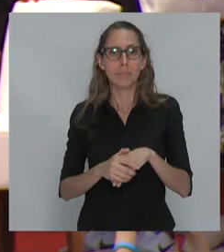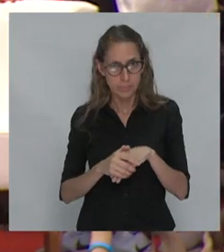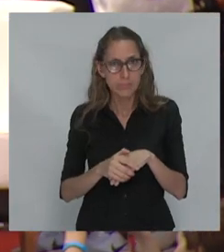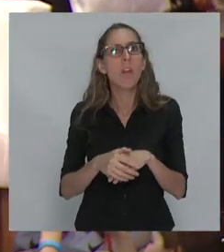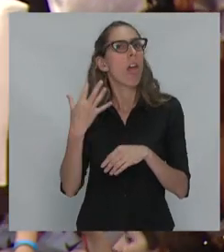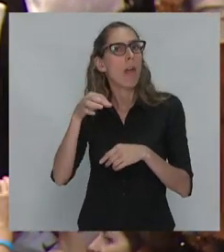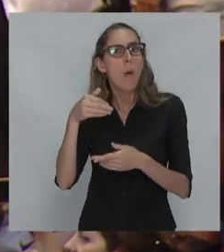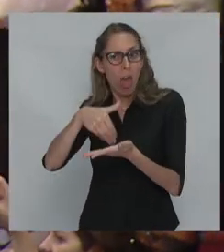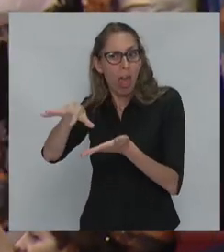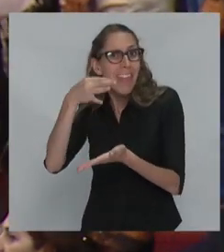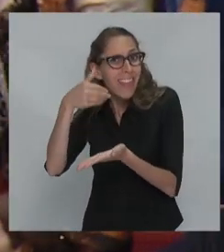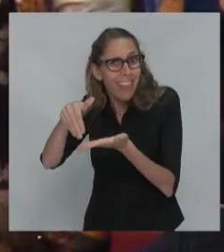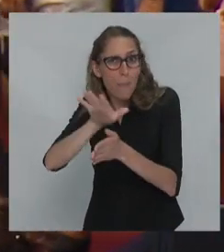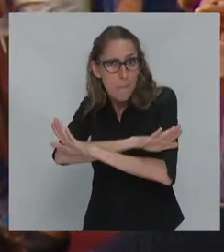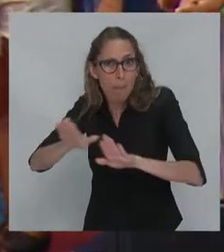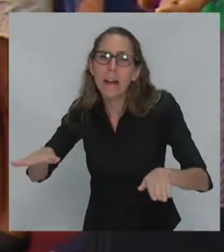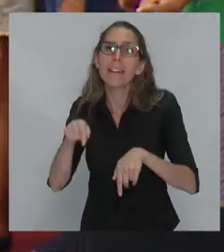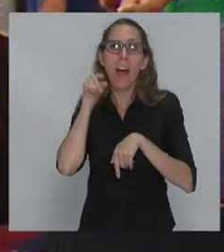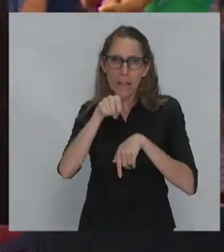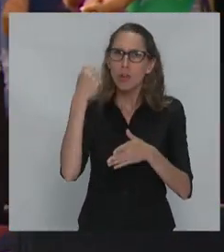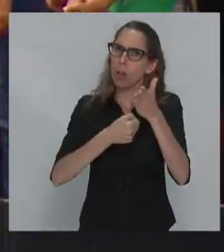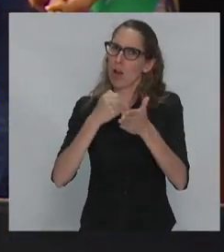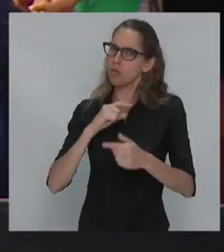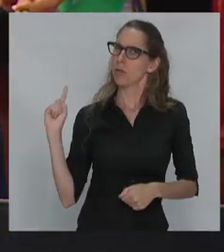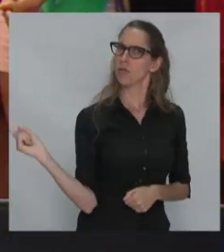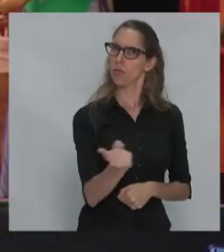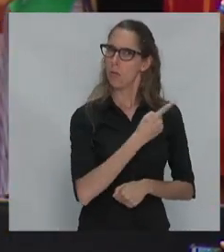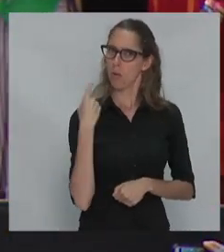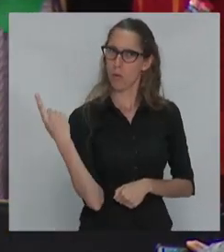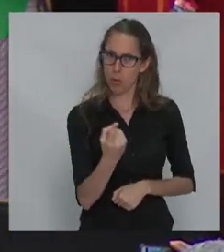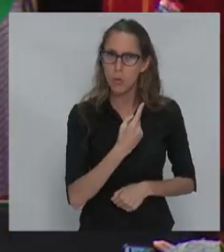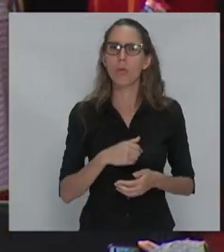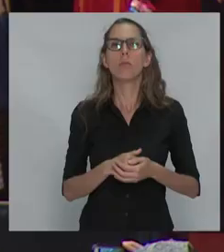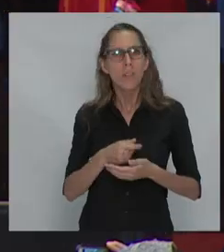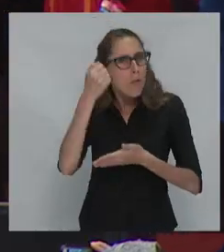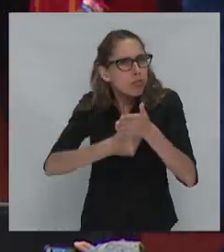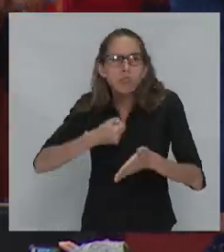uma luta de todas nós, de todos nós. A luta continua, a vitória é certa.